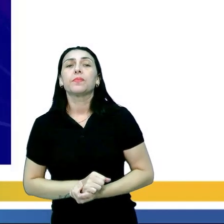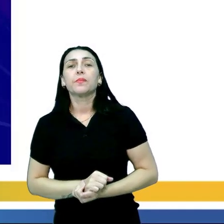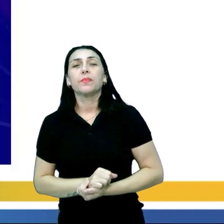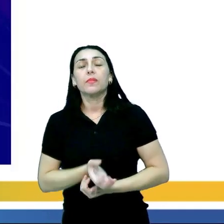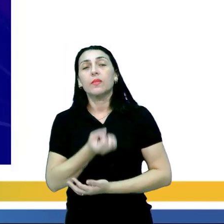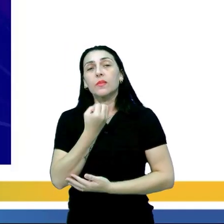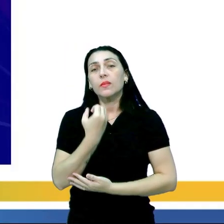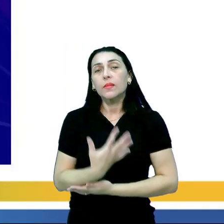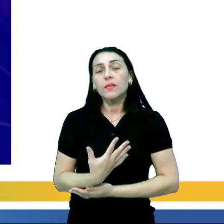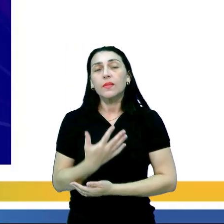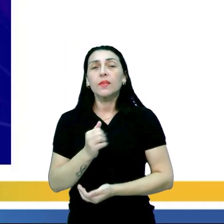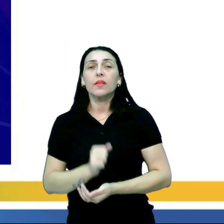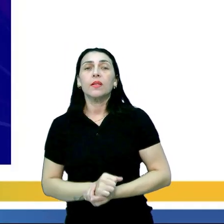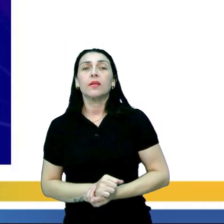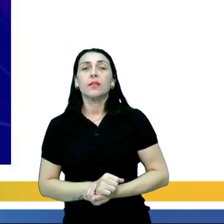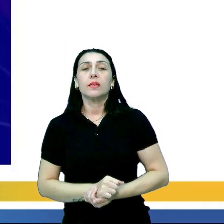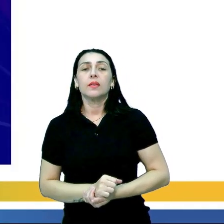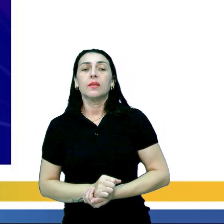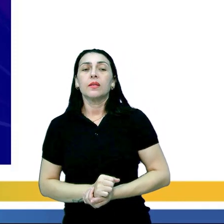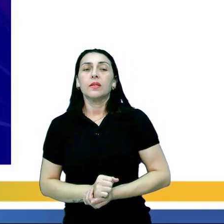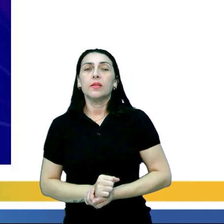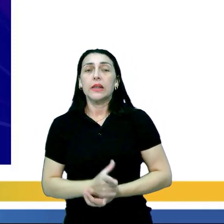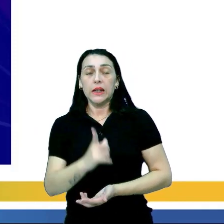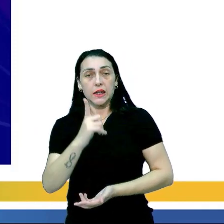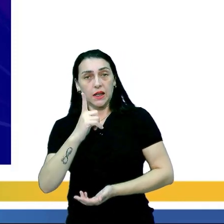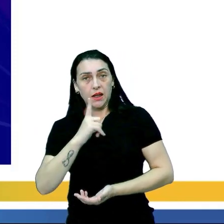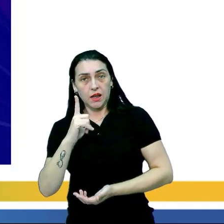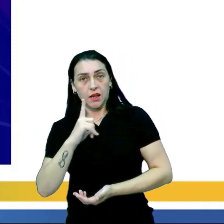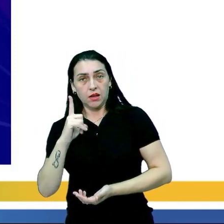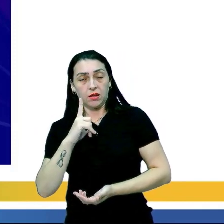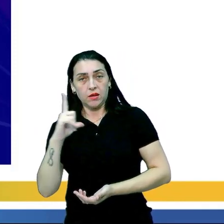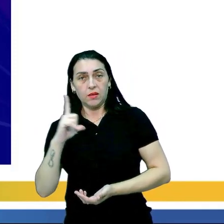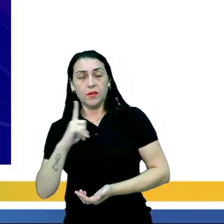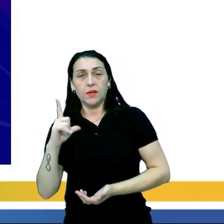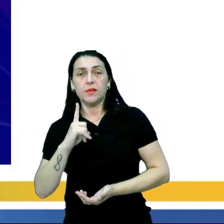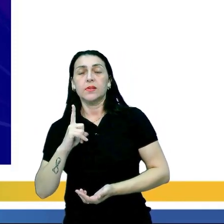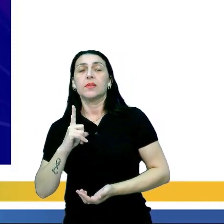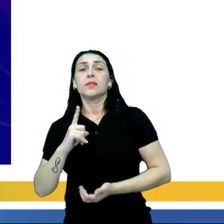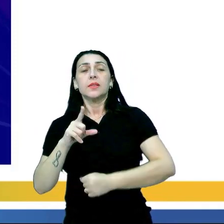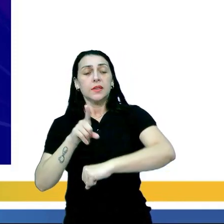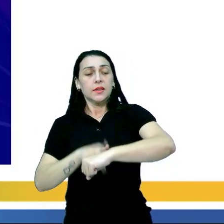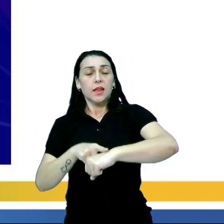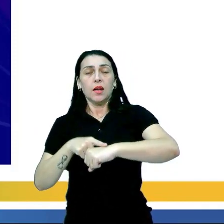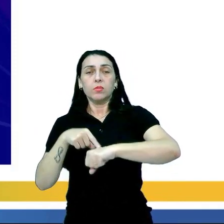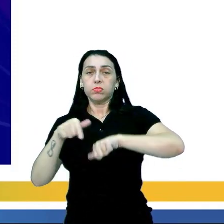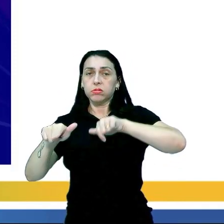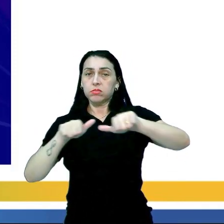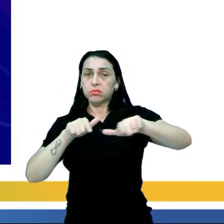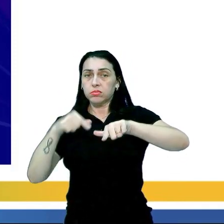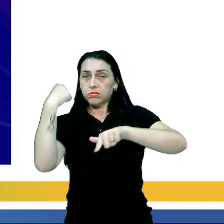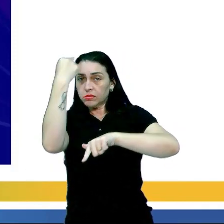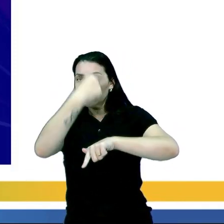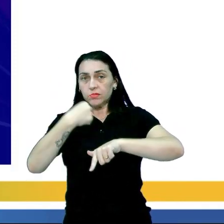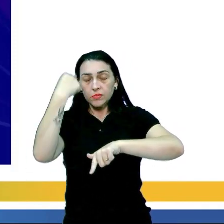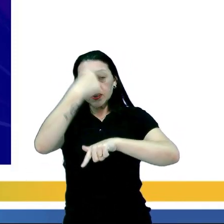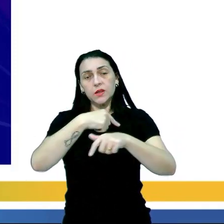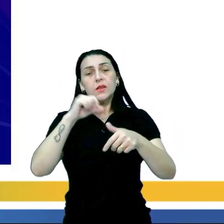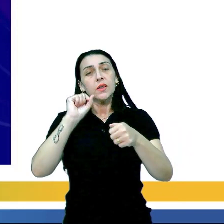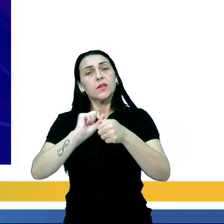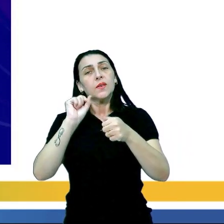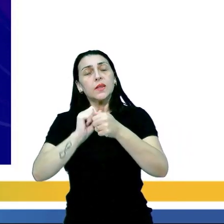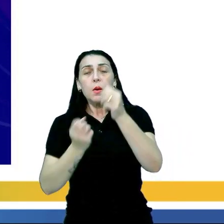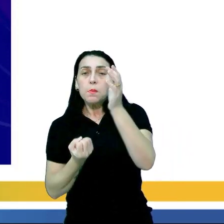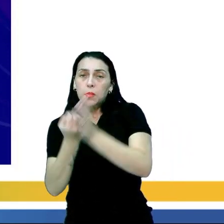bem. Então, aí nós temos essa jornada de trabalho que vai fazer com que